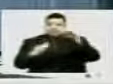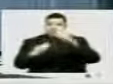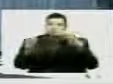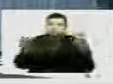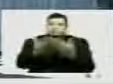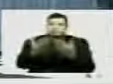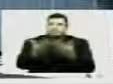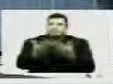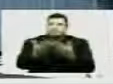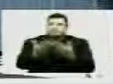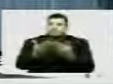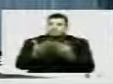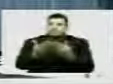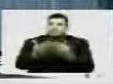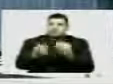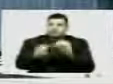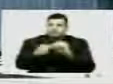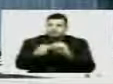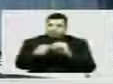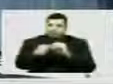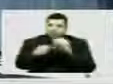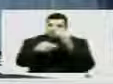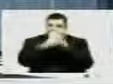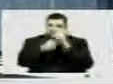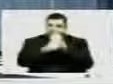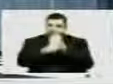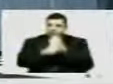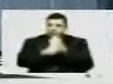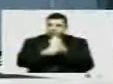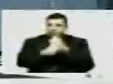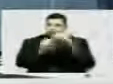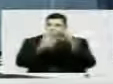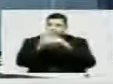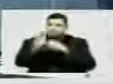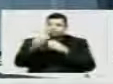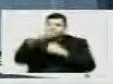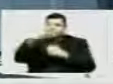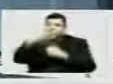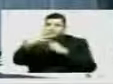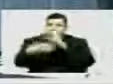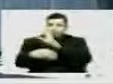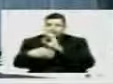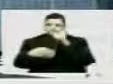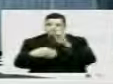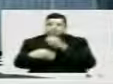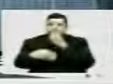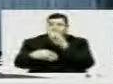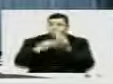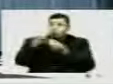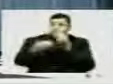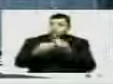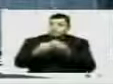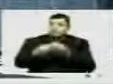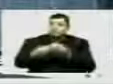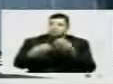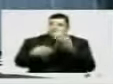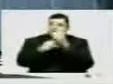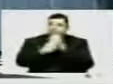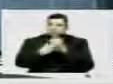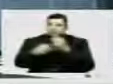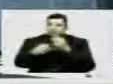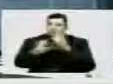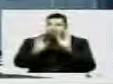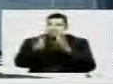vamos ter que executar o orçamento com o ICMS de 4%. A peça